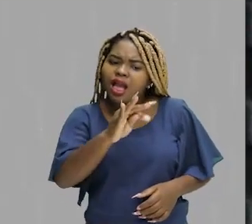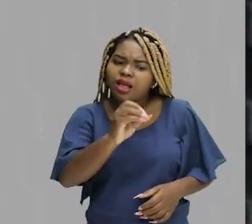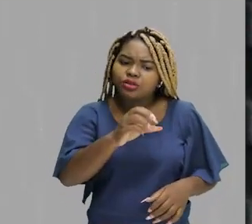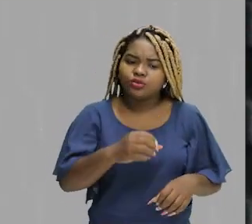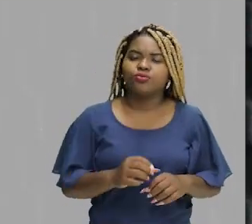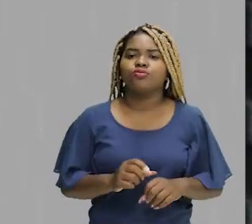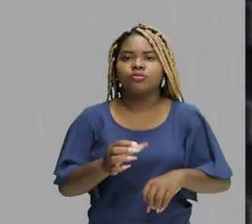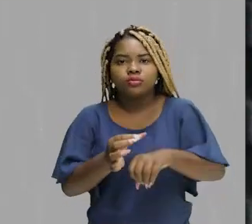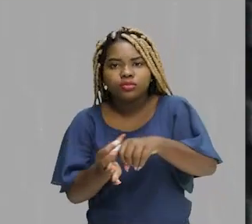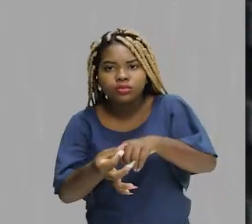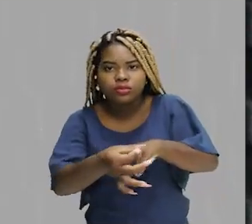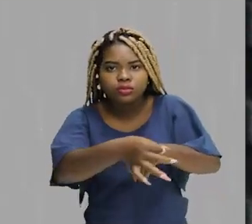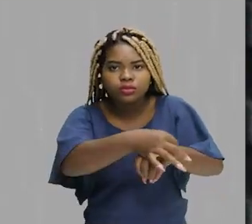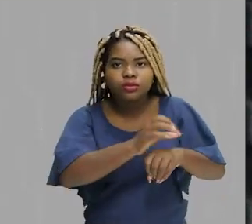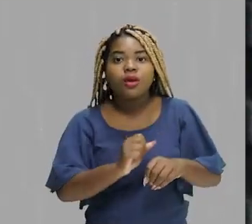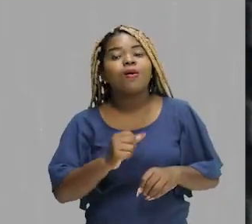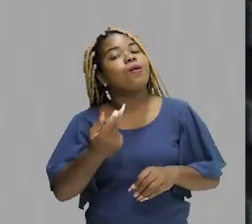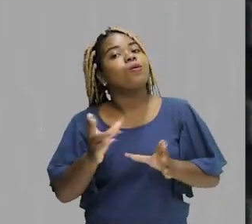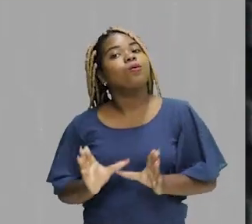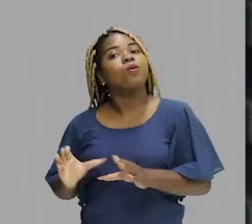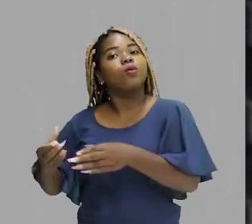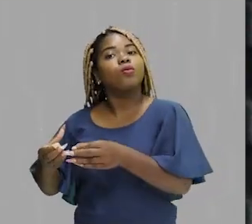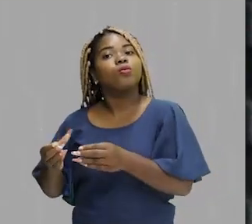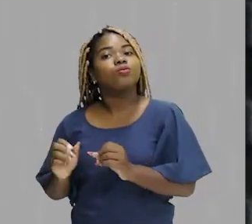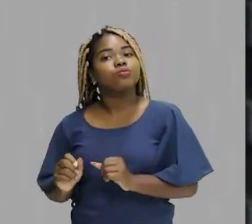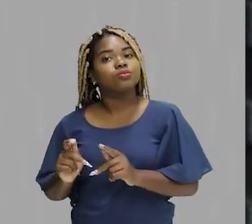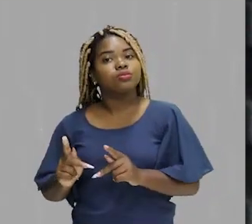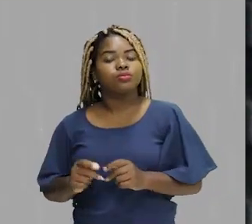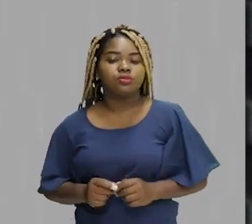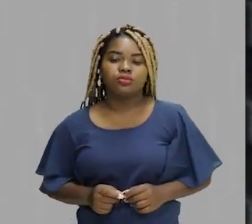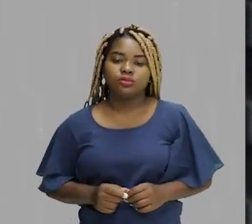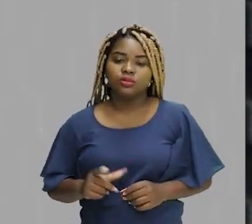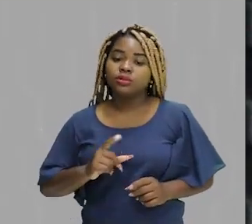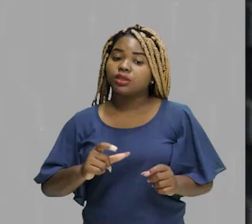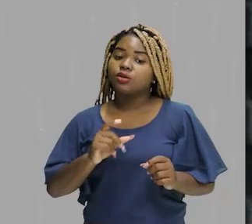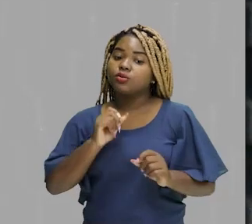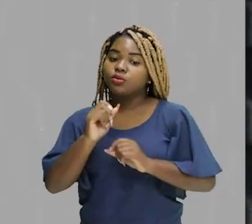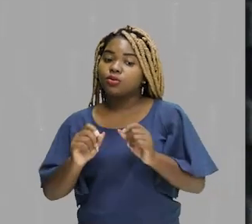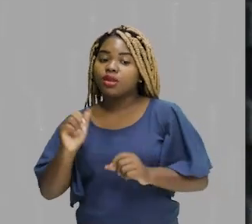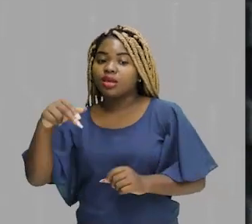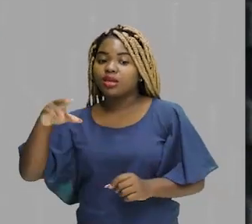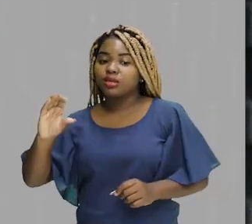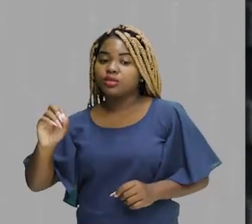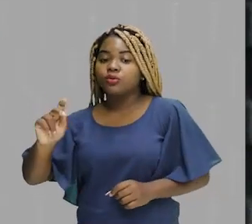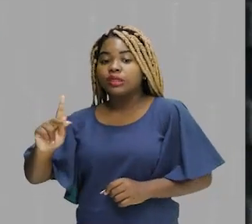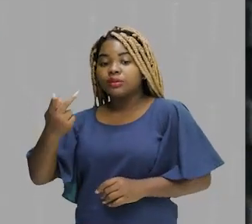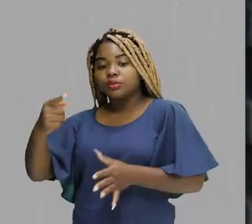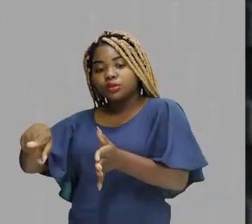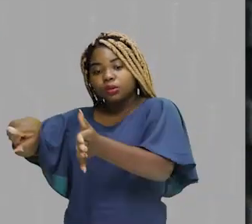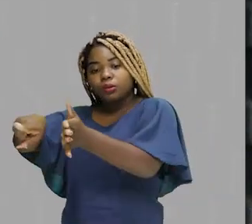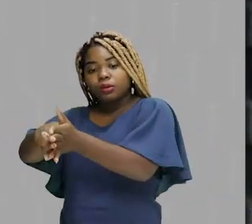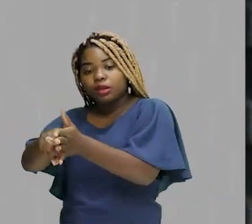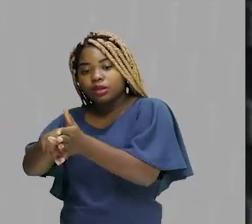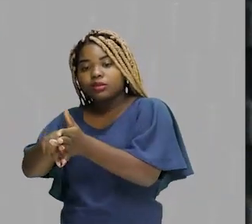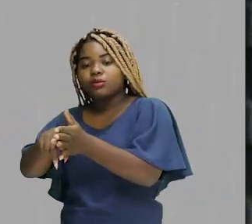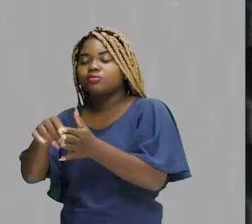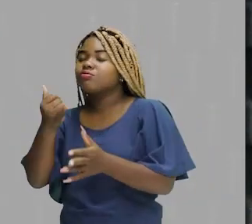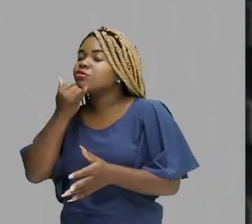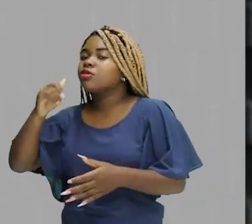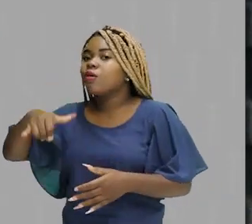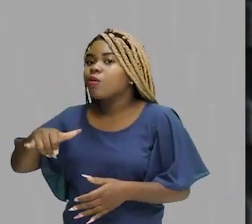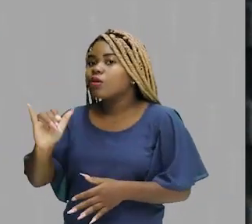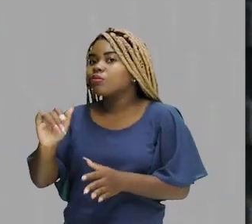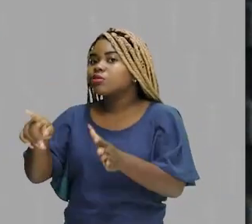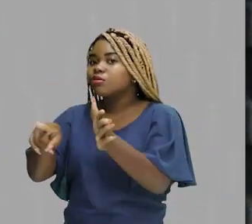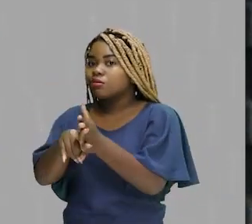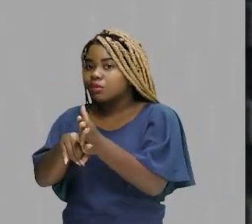daquele grupo. Assim como, olha só, a carga do ânion, o Y-, será o